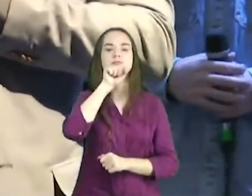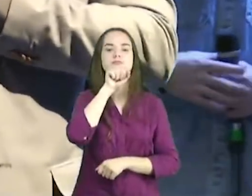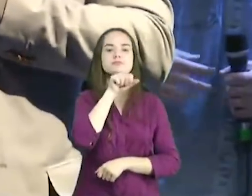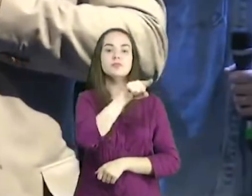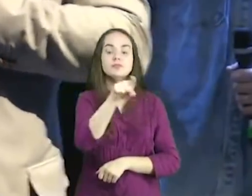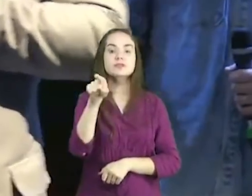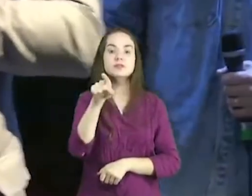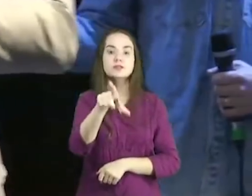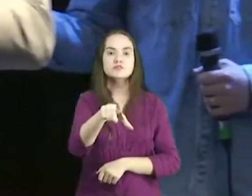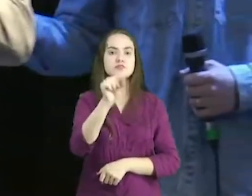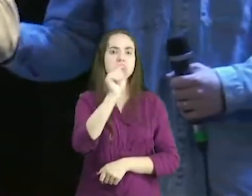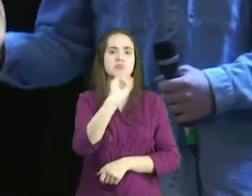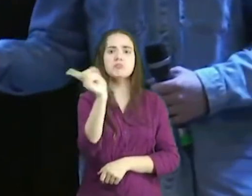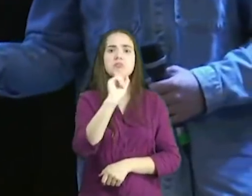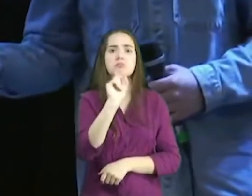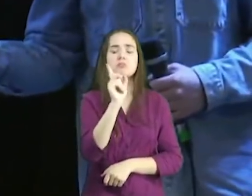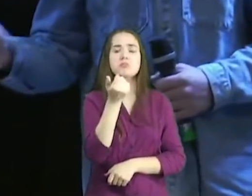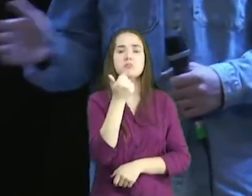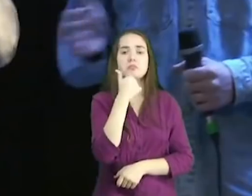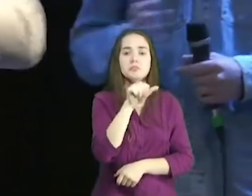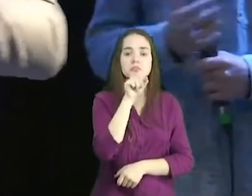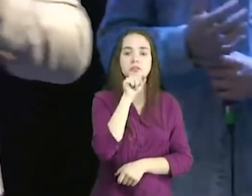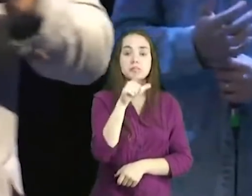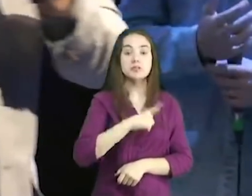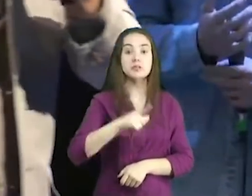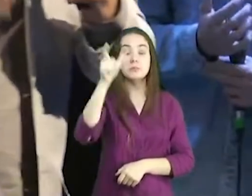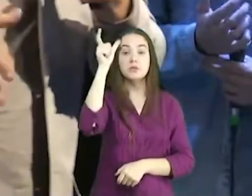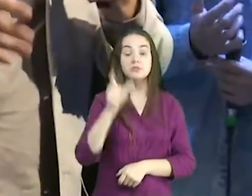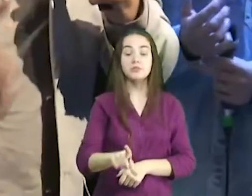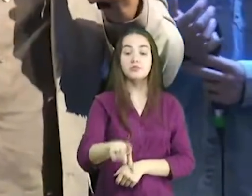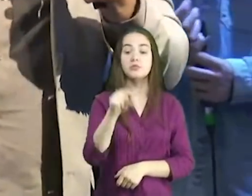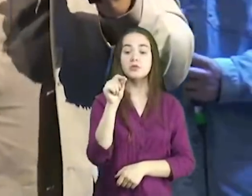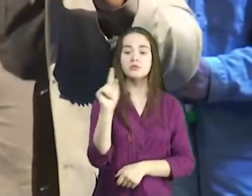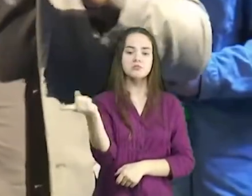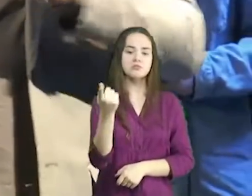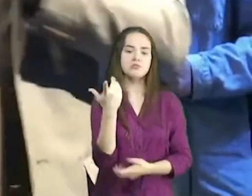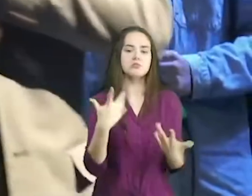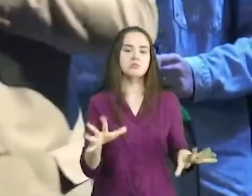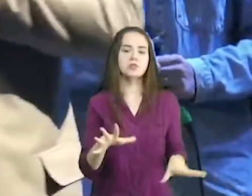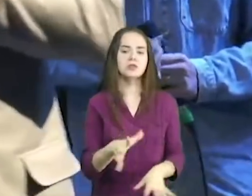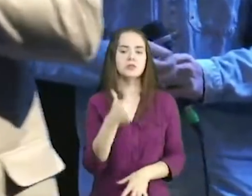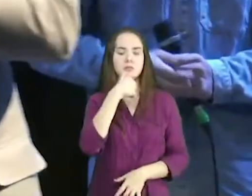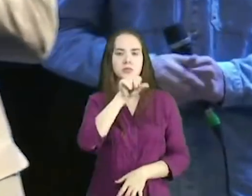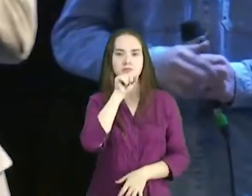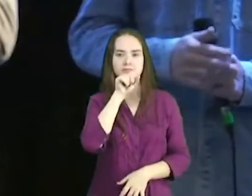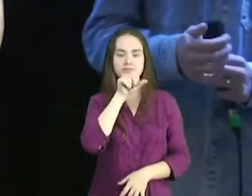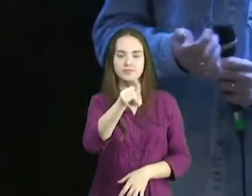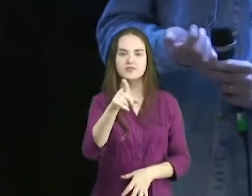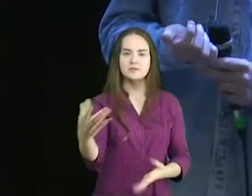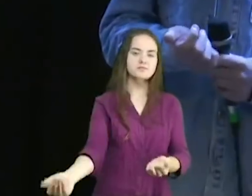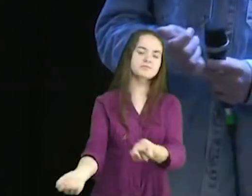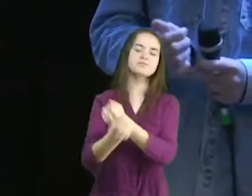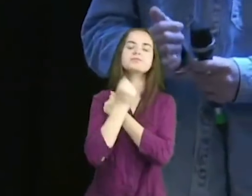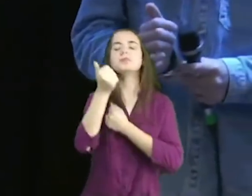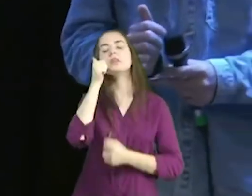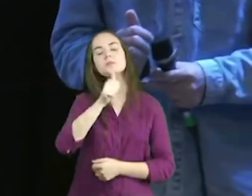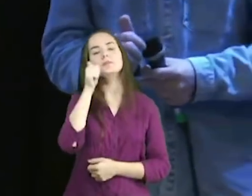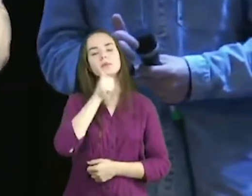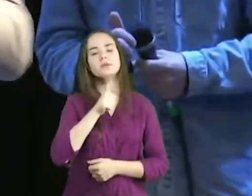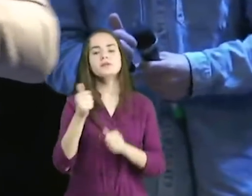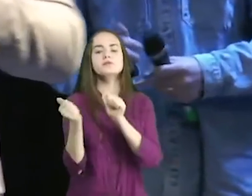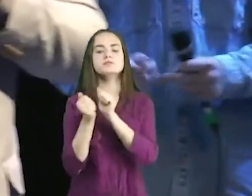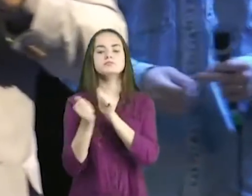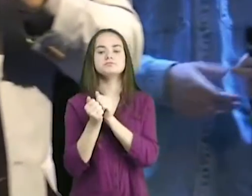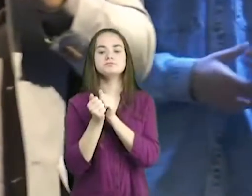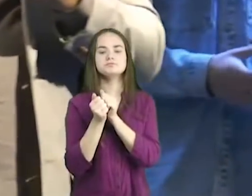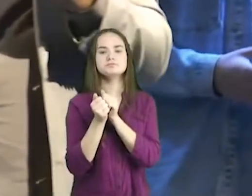que escolheu não ser mãe. Tem gente que escolhe não ser mãe, e é isso. Eu queria que você abraçasse essa mulher que está contigo, essa moça